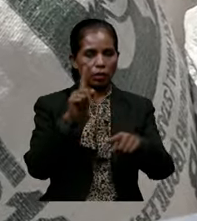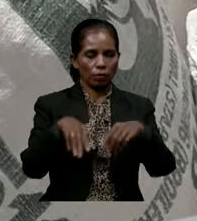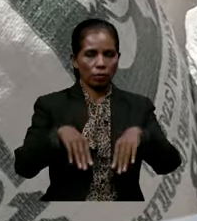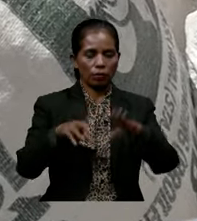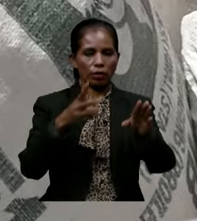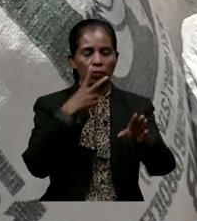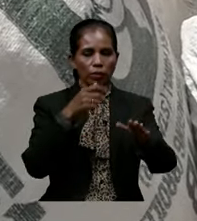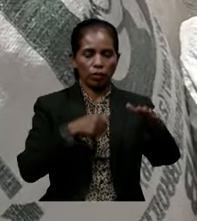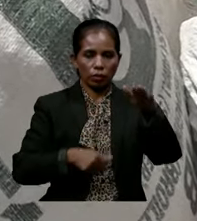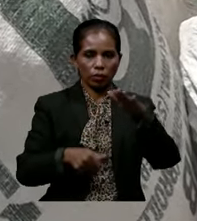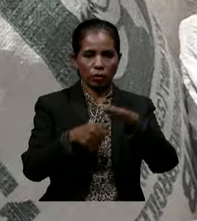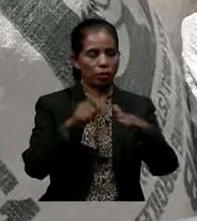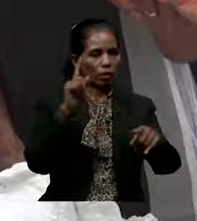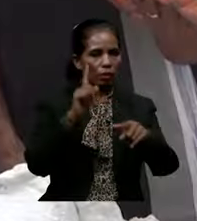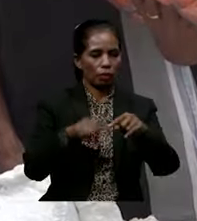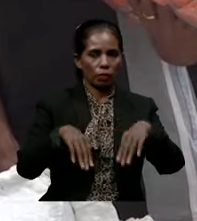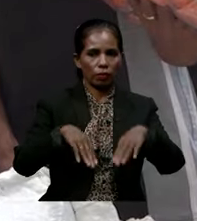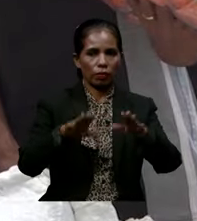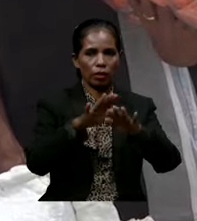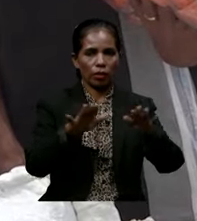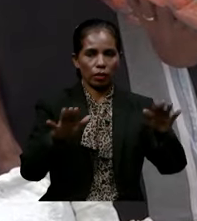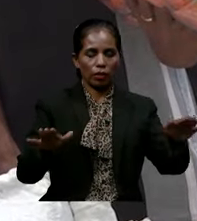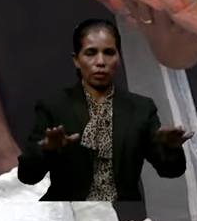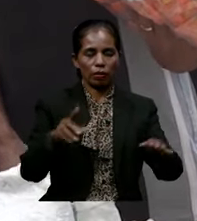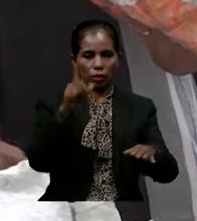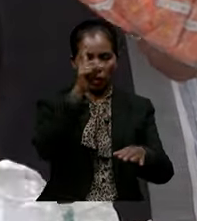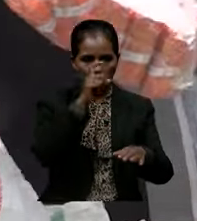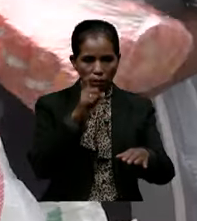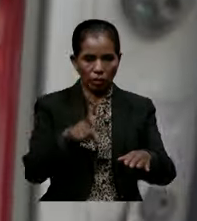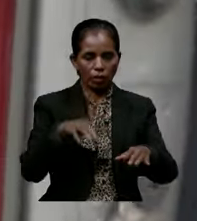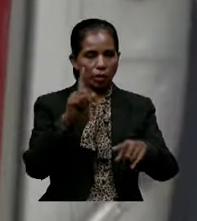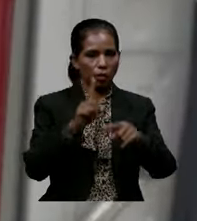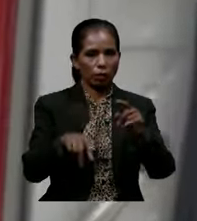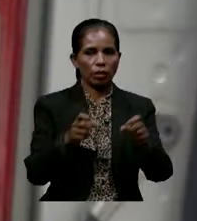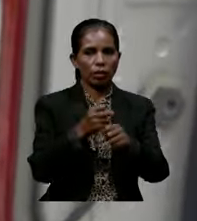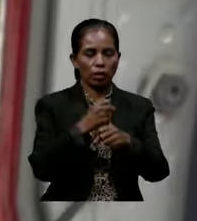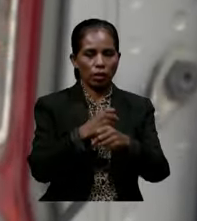tabaco ilegal, labele fan ba labaric minoridade, no labele halo